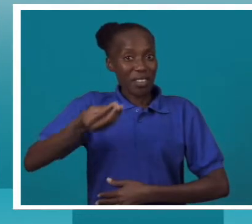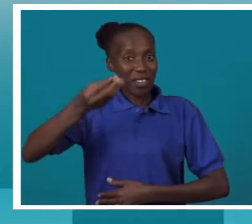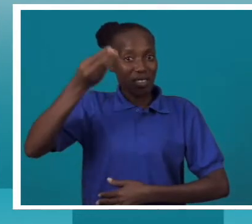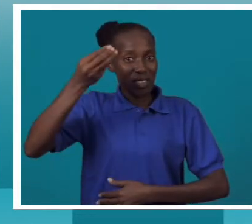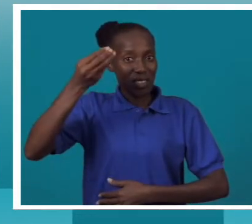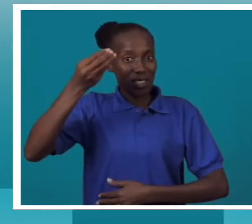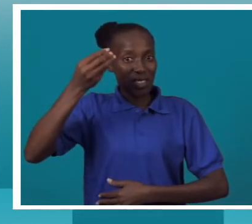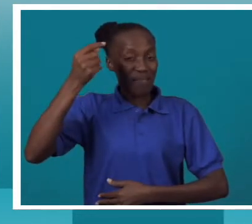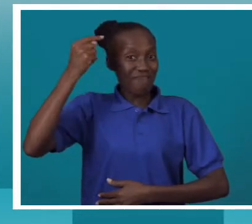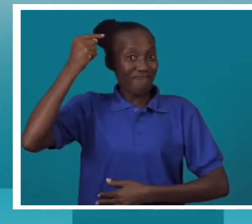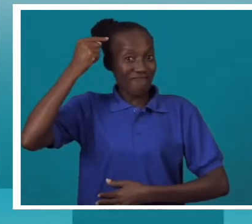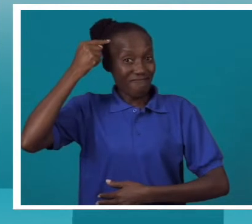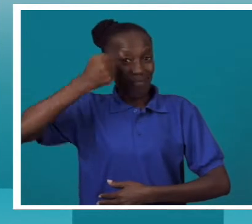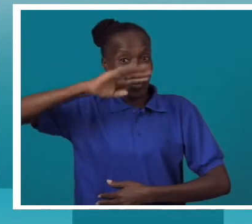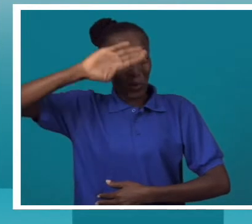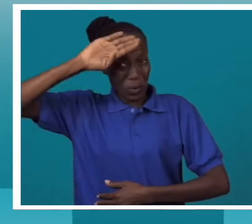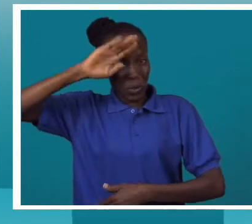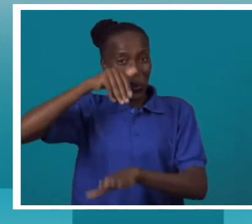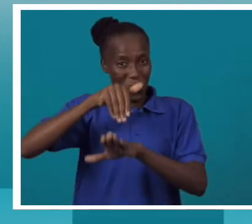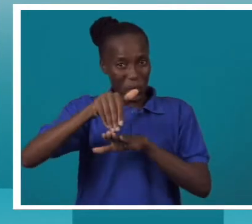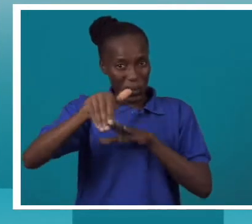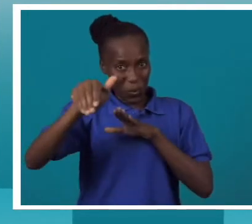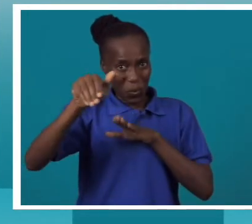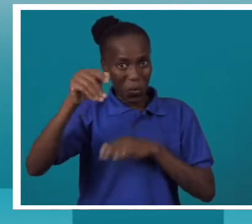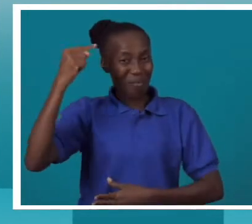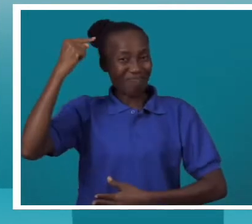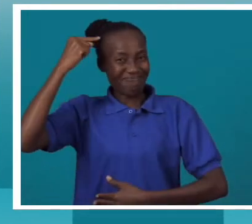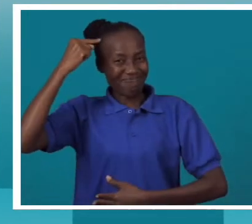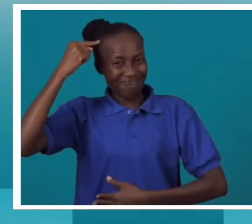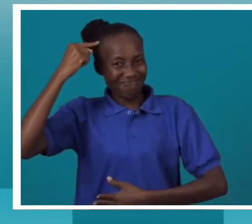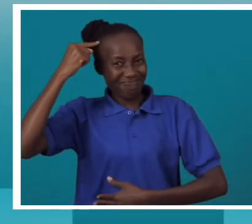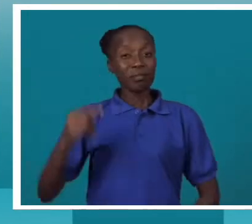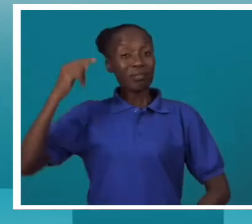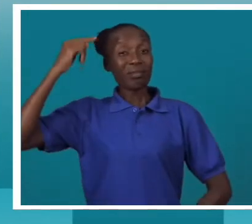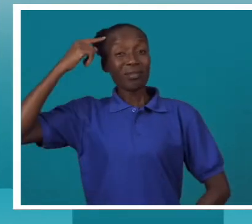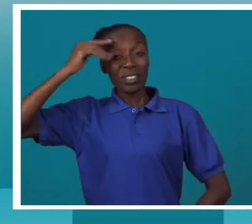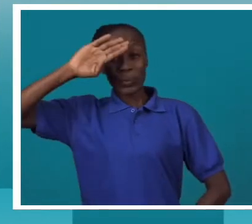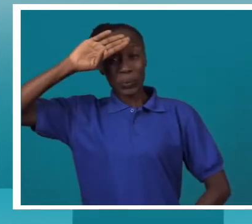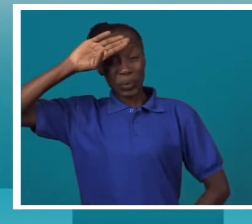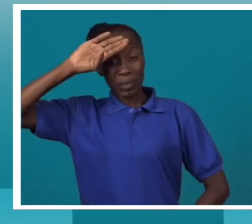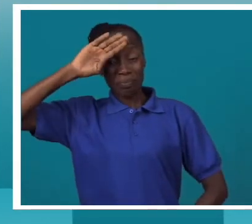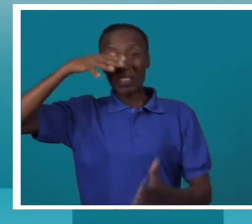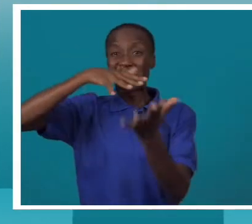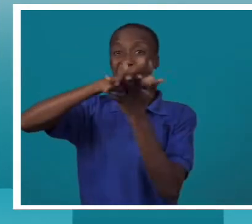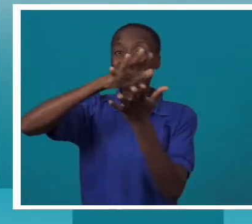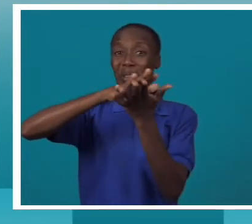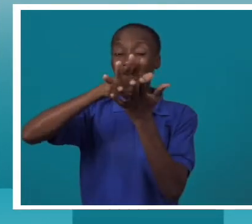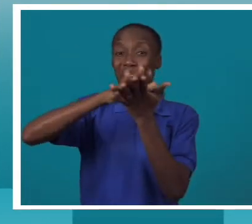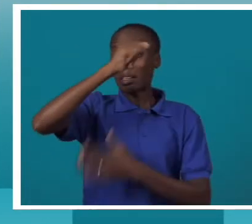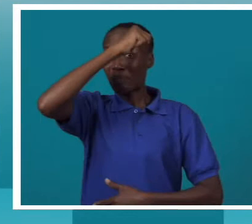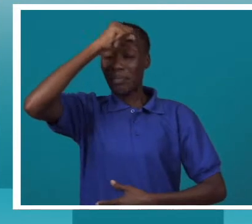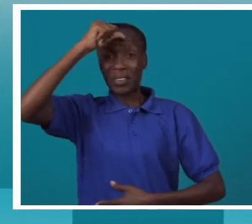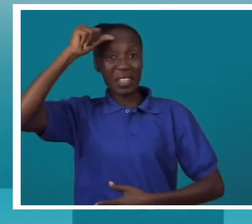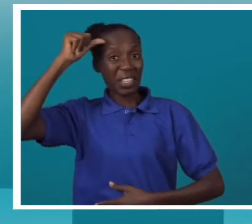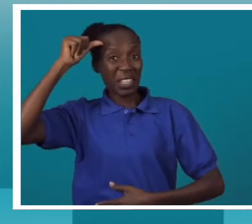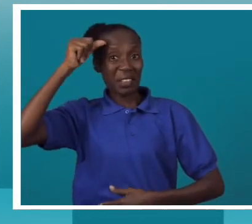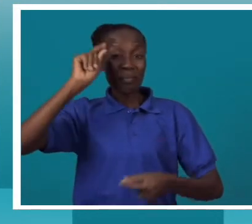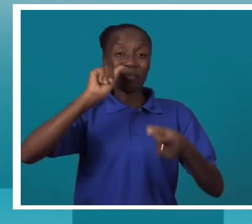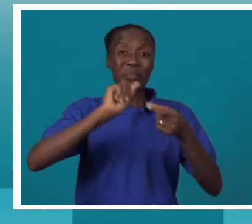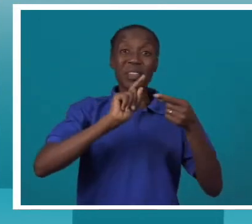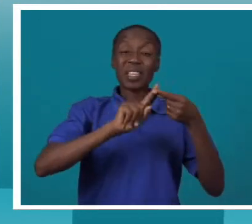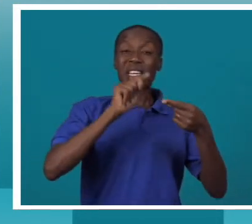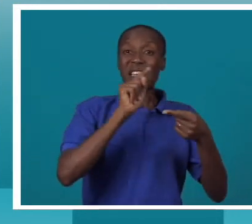Cresci autista, ainda sou autista. Seria autista. Autismo é difícil de explicar, não é